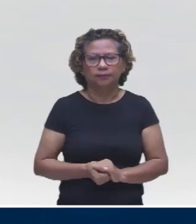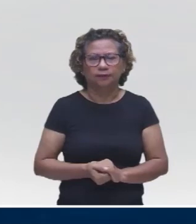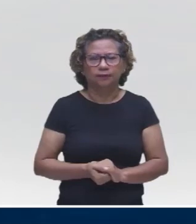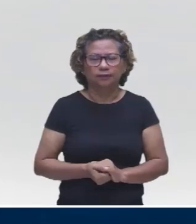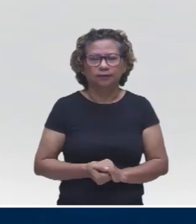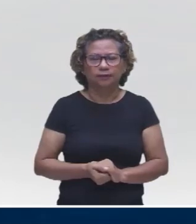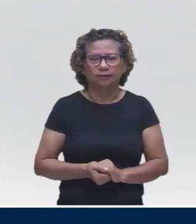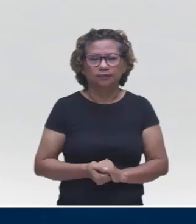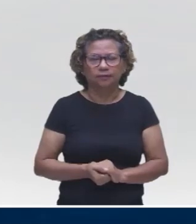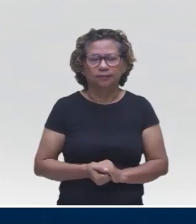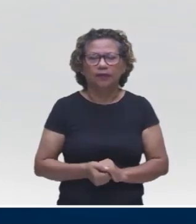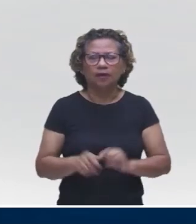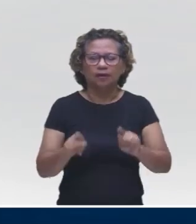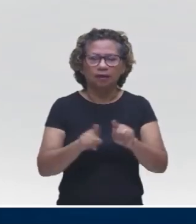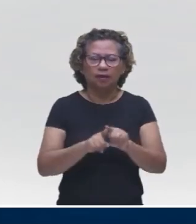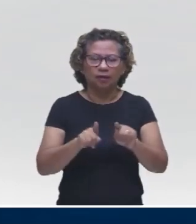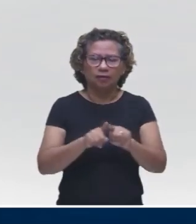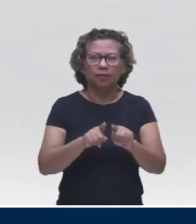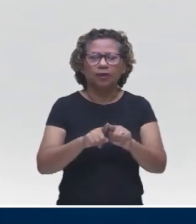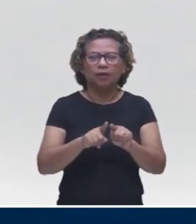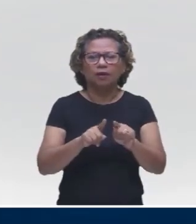também vai coincidir da mesma forma.